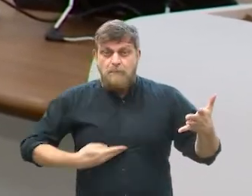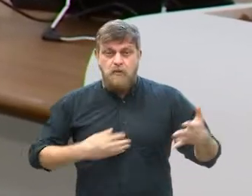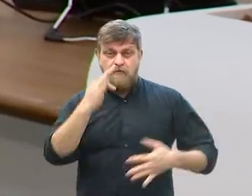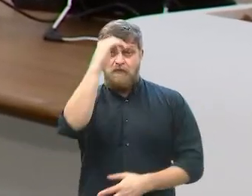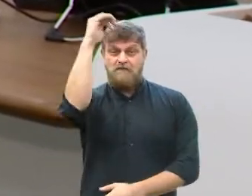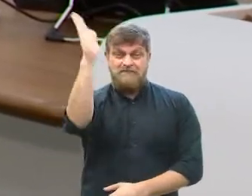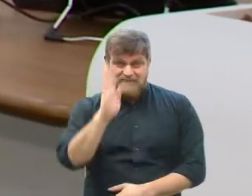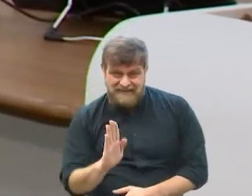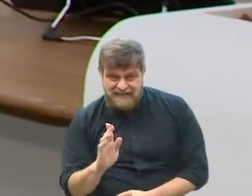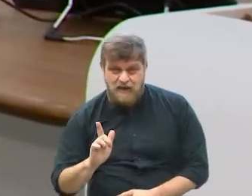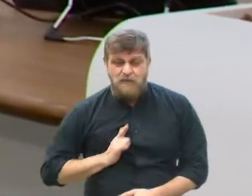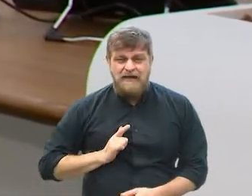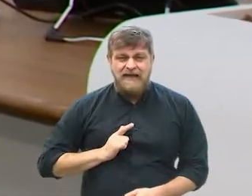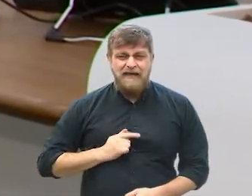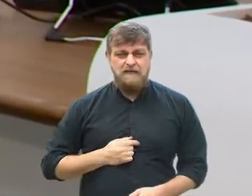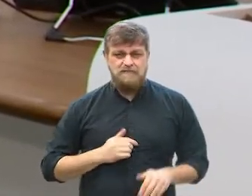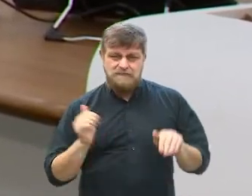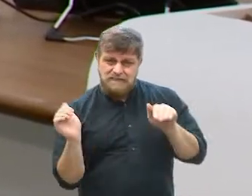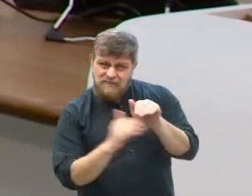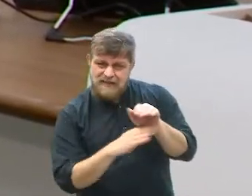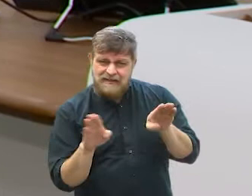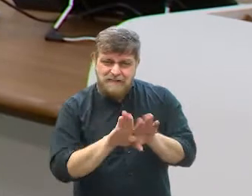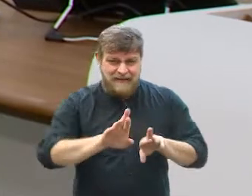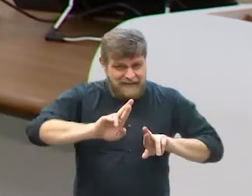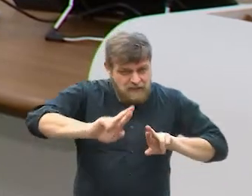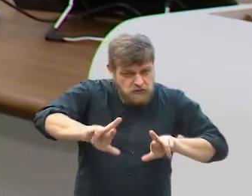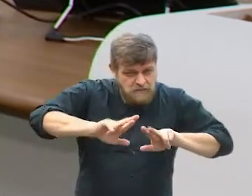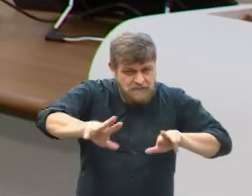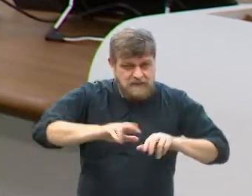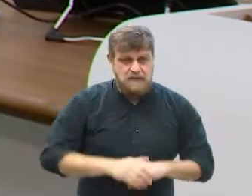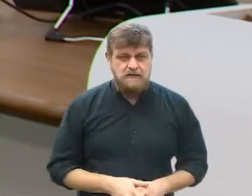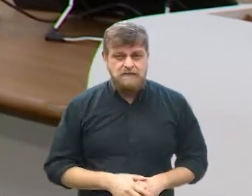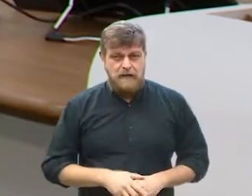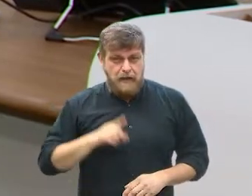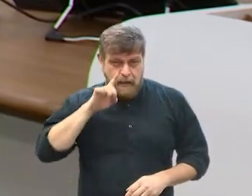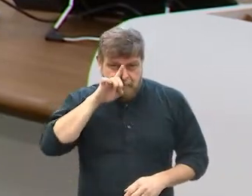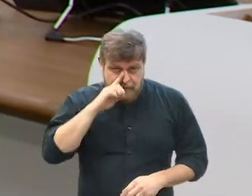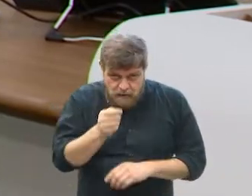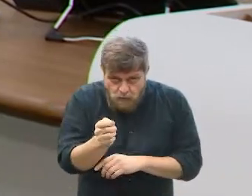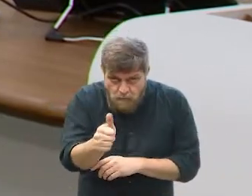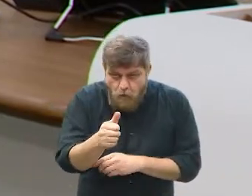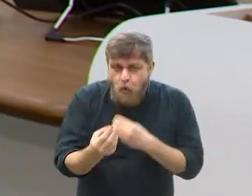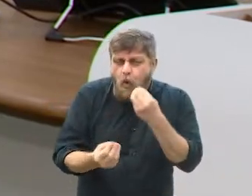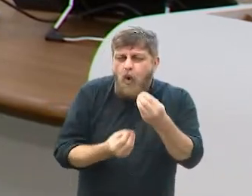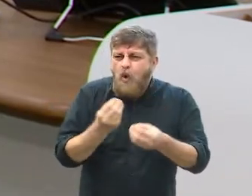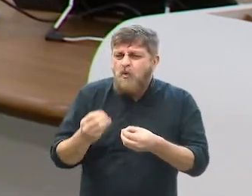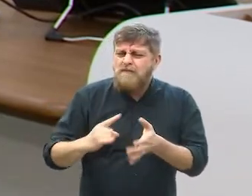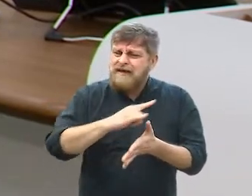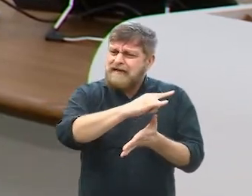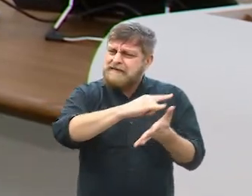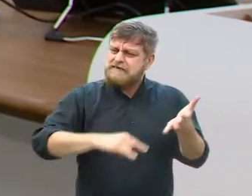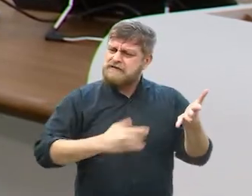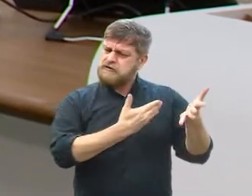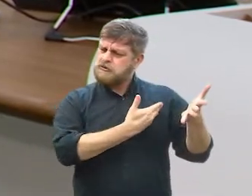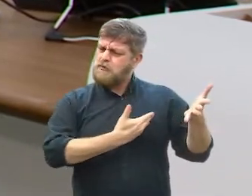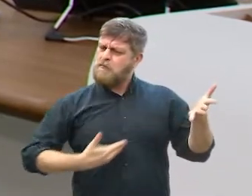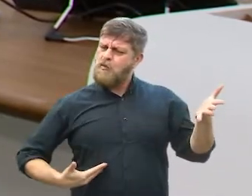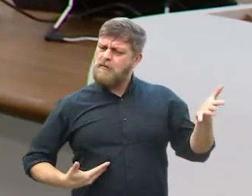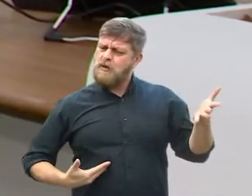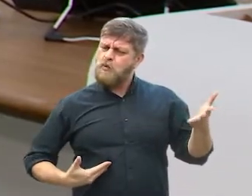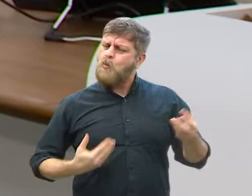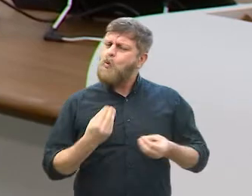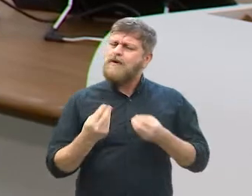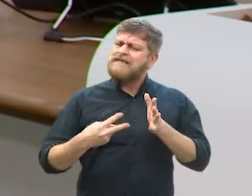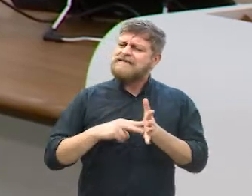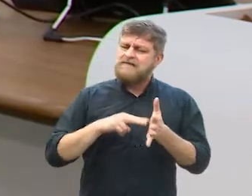tipo de investimento também de baixo risco. Como é que se caracteriza esse título público?